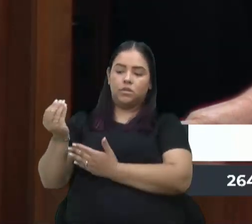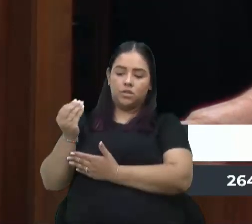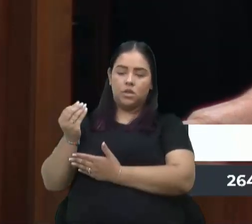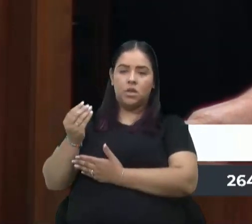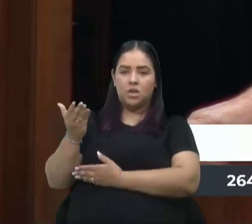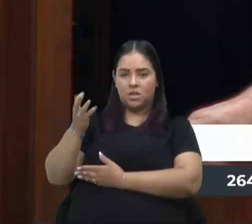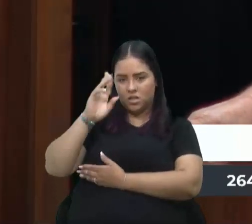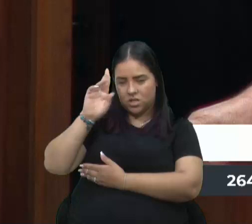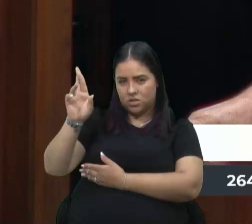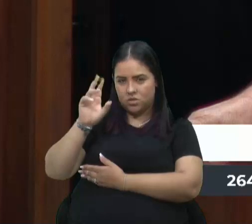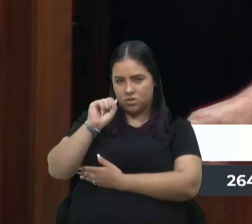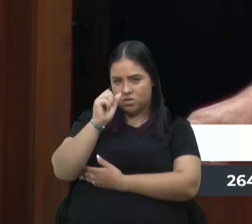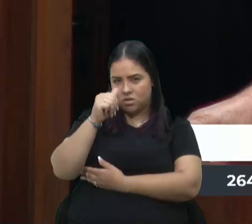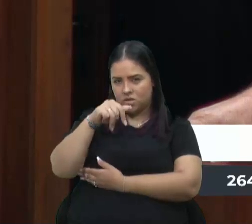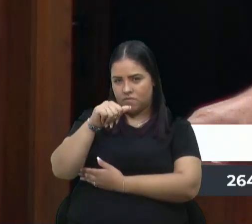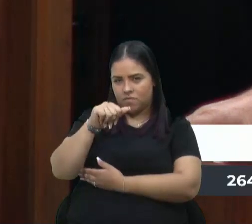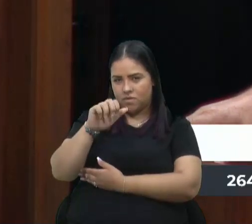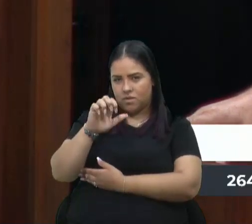dizer,